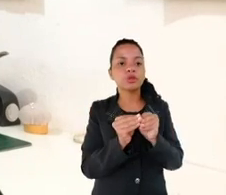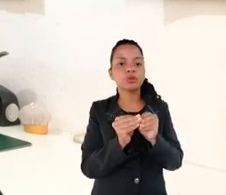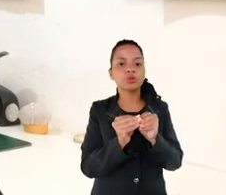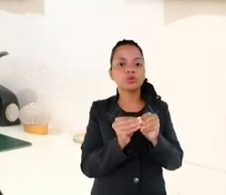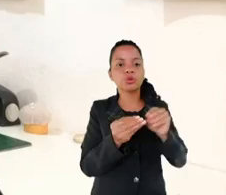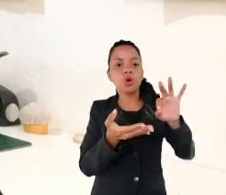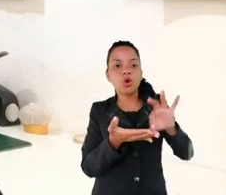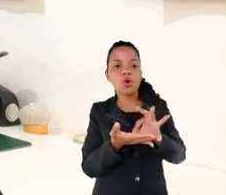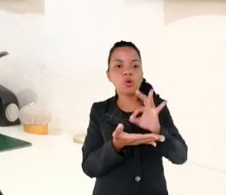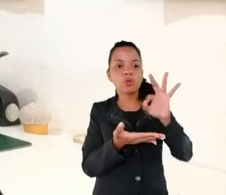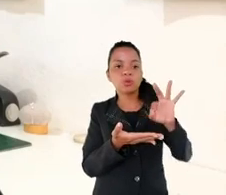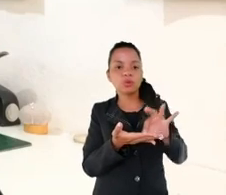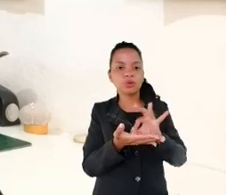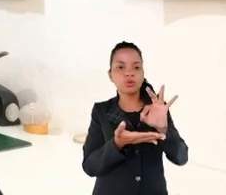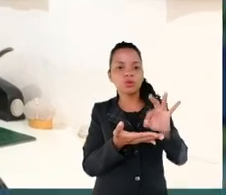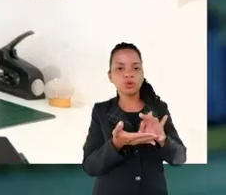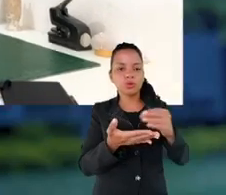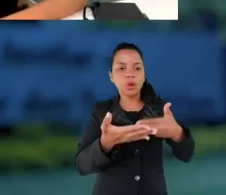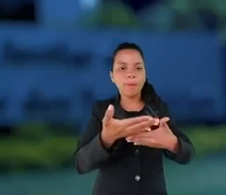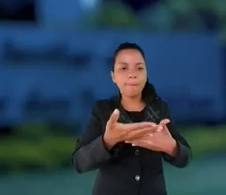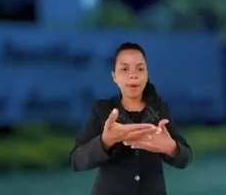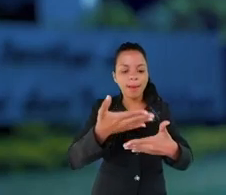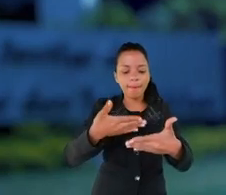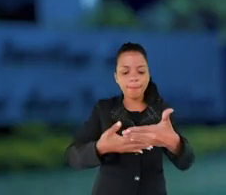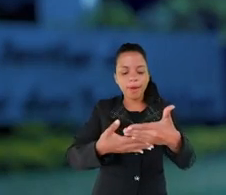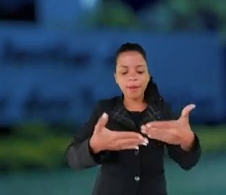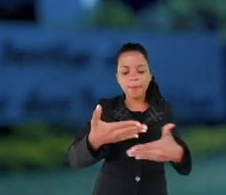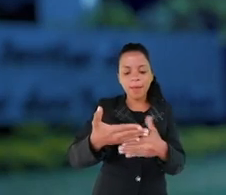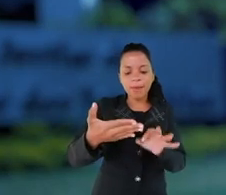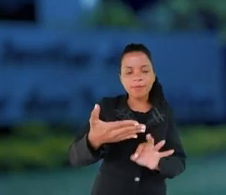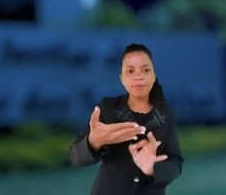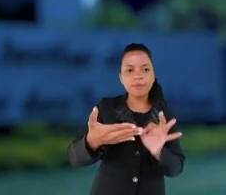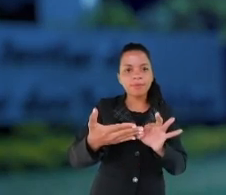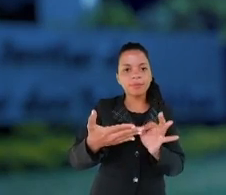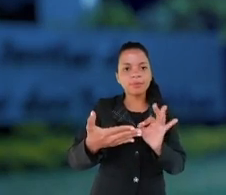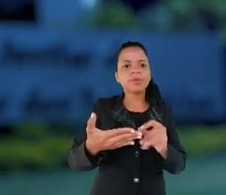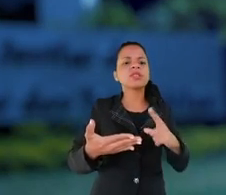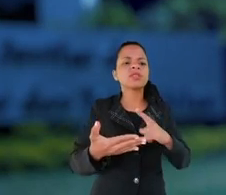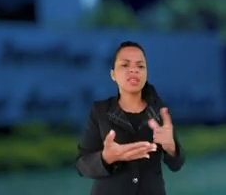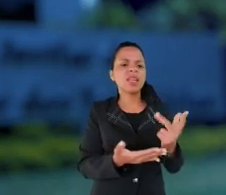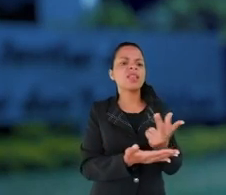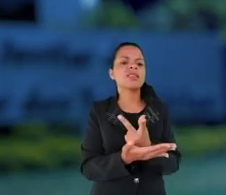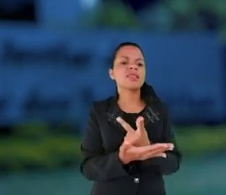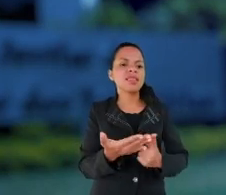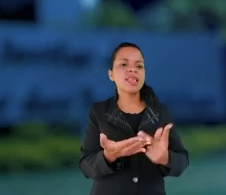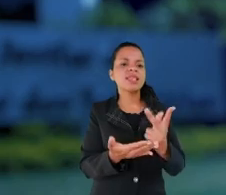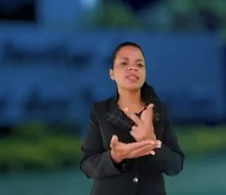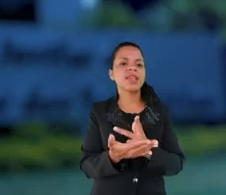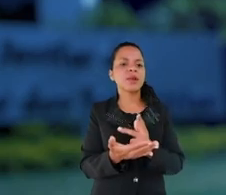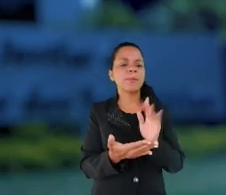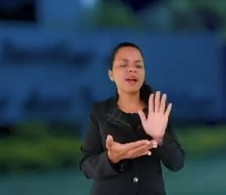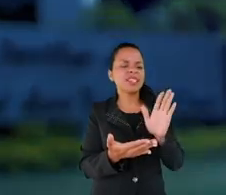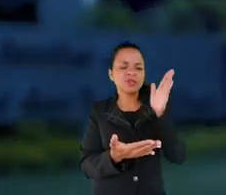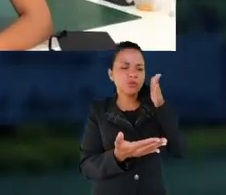desse trabalho, eu também tenho pinturas, eu também tenho desenhos, mas eles acabam não sendo a minha pesquisa principal.